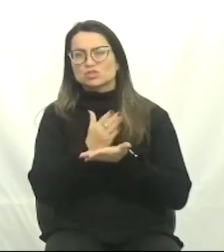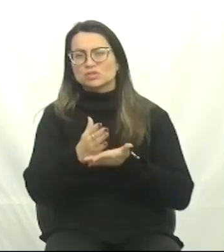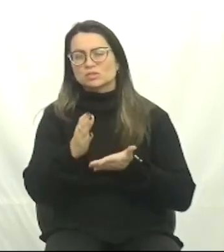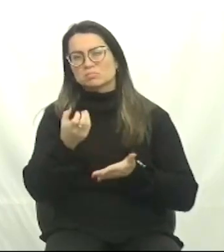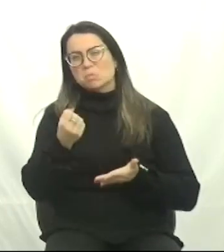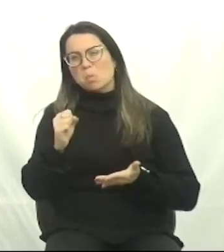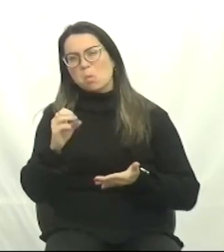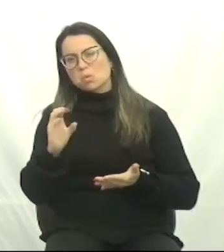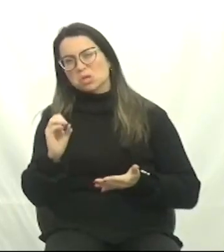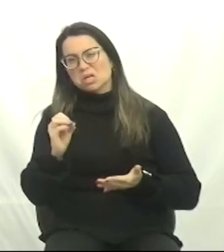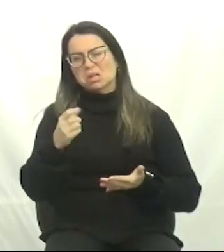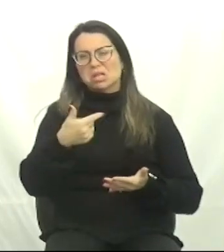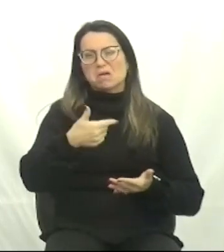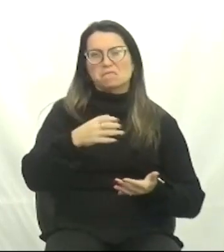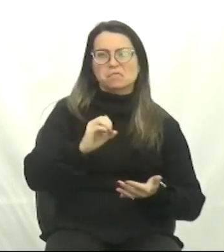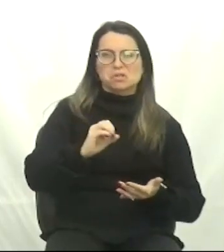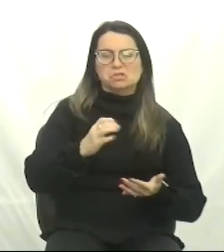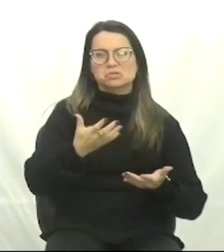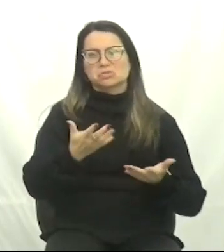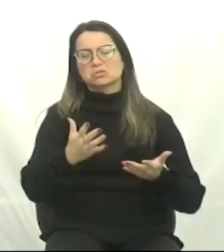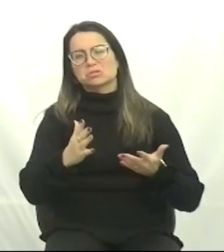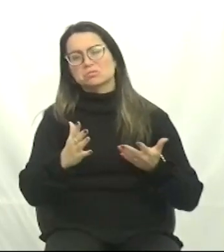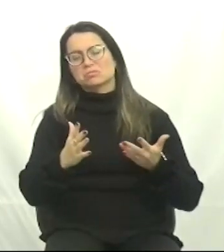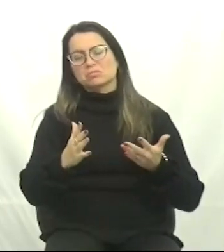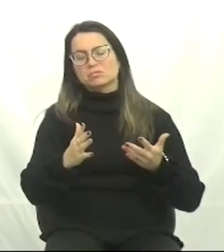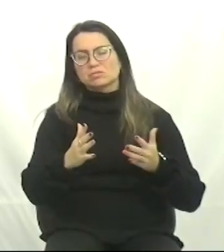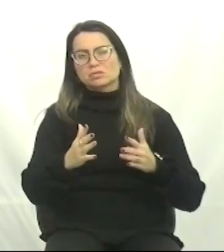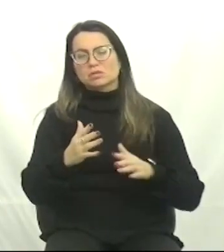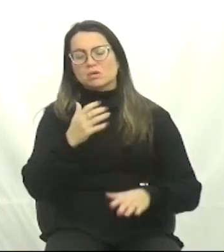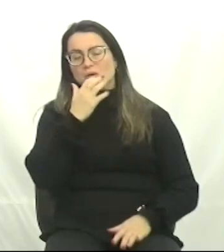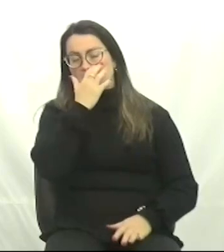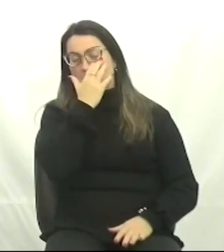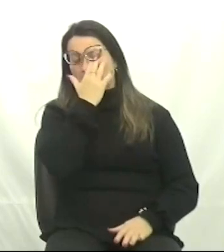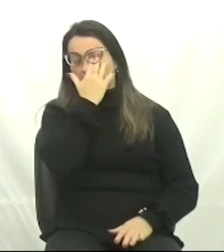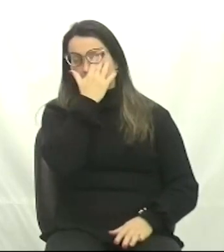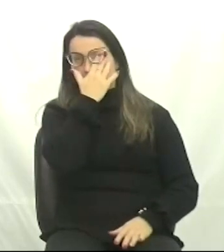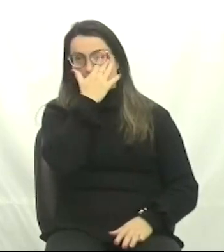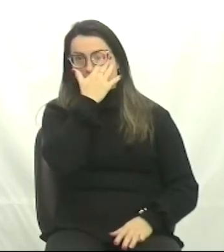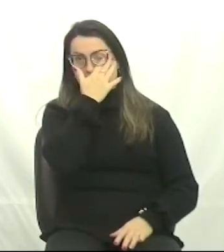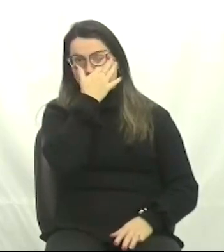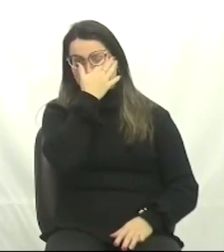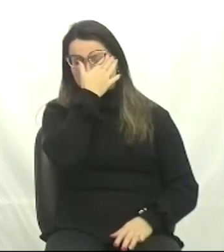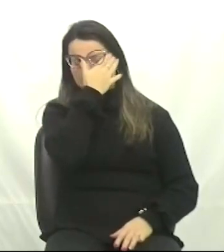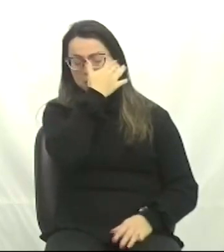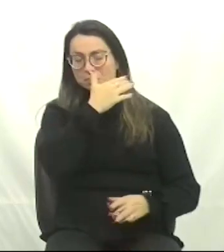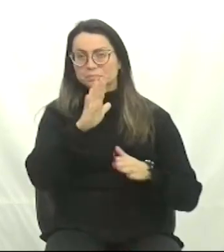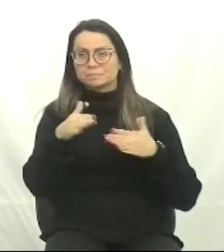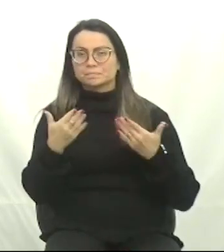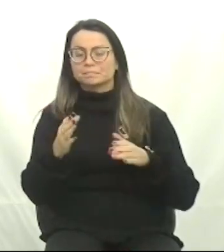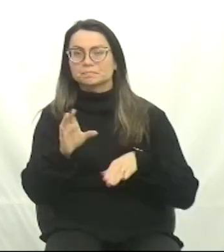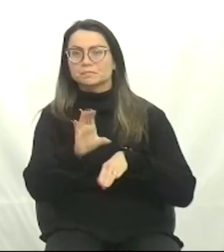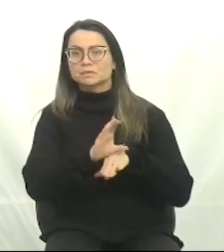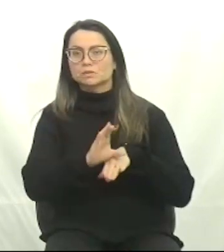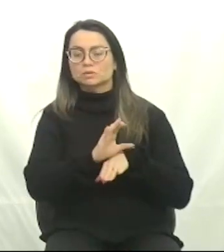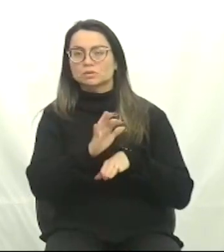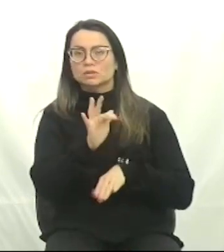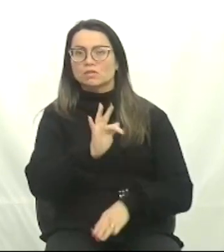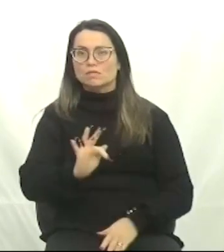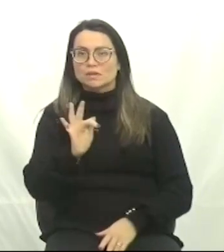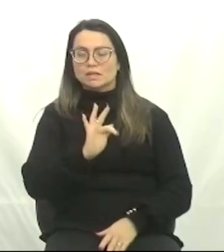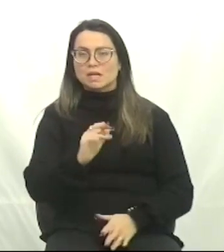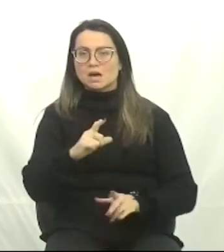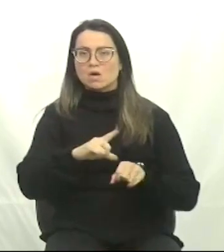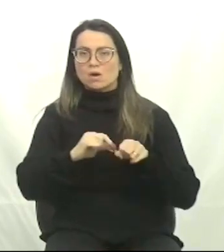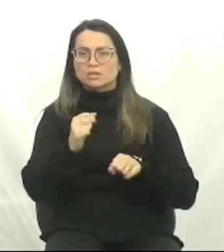mesmo 70-30, como se divulga na imprensa. Segundo o disposto na Constituição Federal, no seu artigo 213,